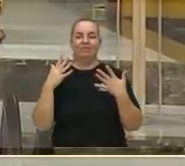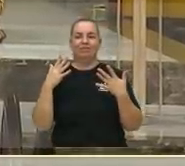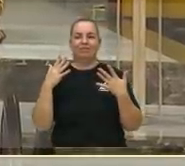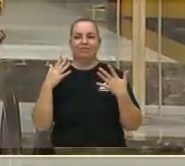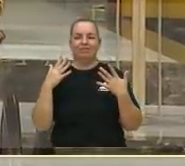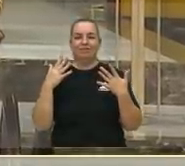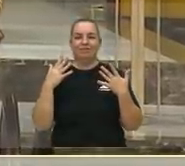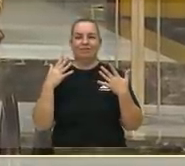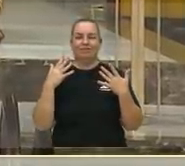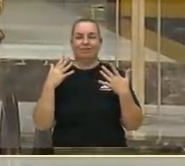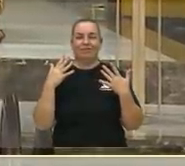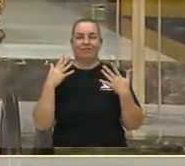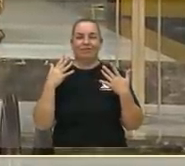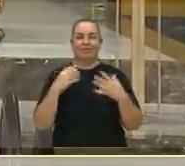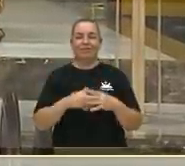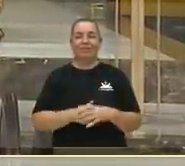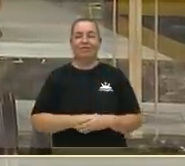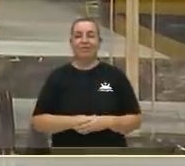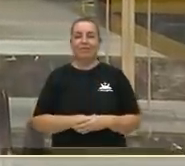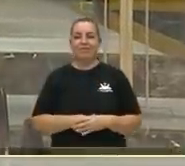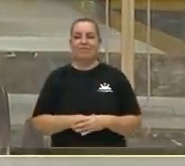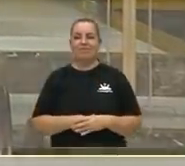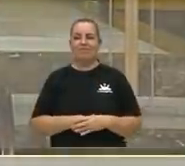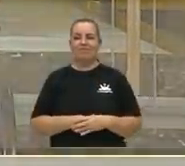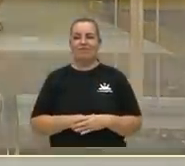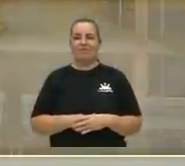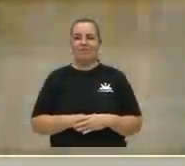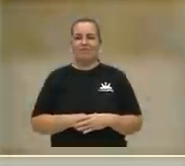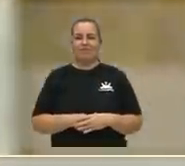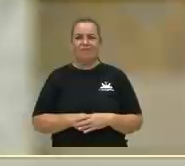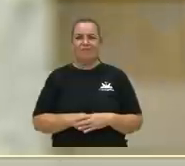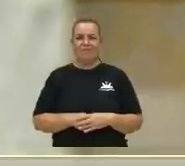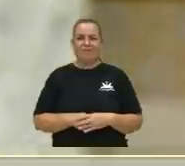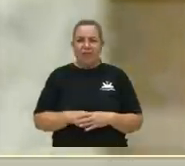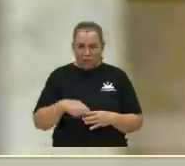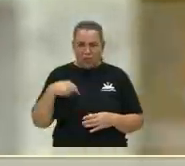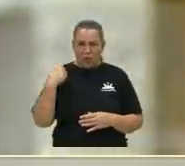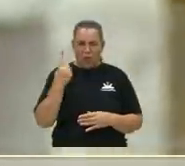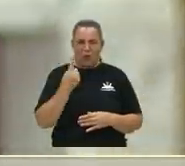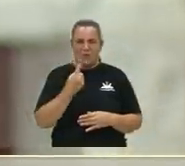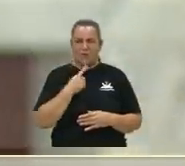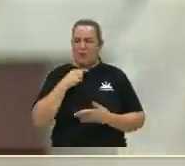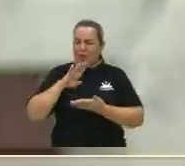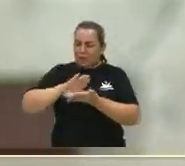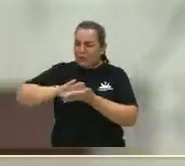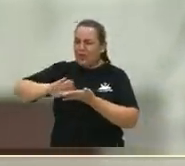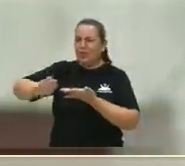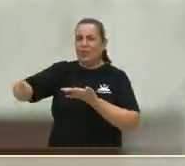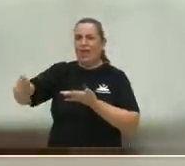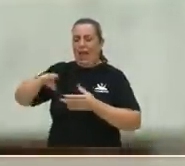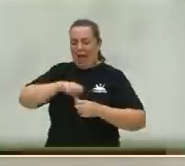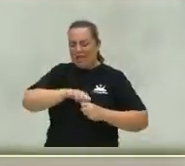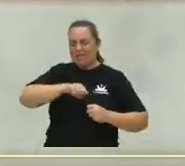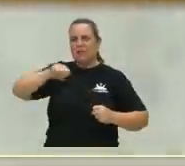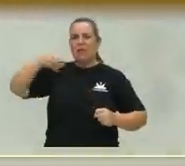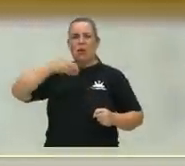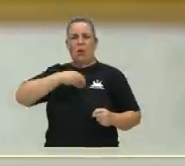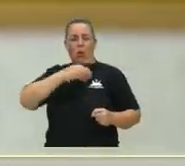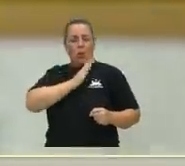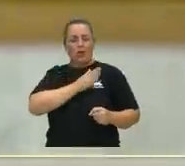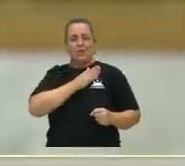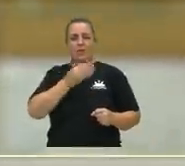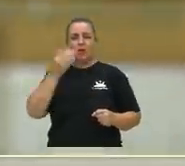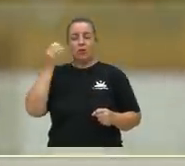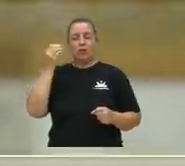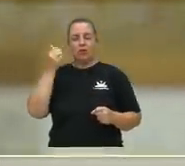quer gesto melhor para tirar as espadas do coração de maria do que uma rosto atendimento sincera